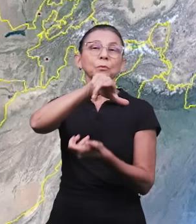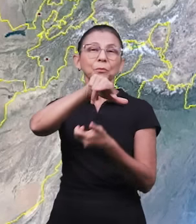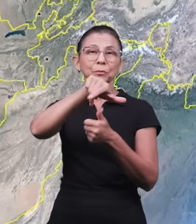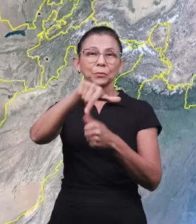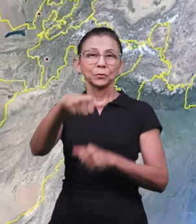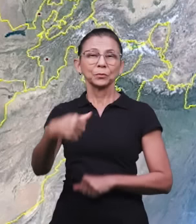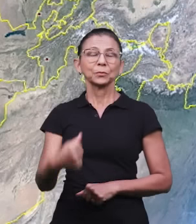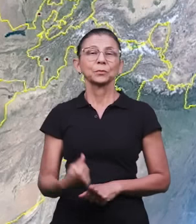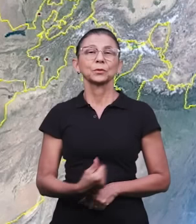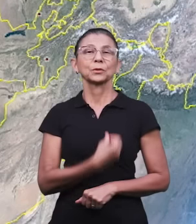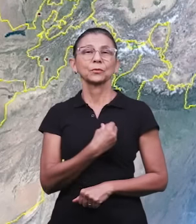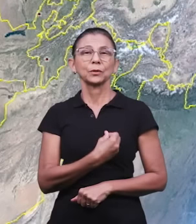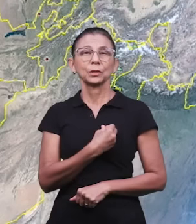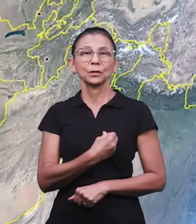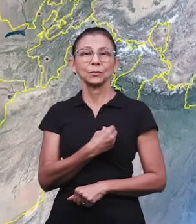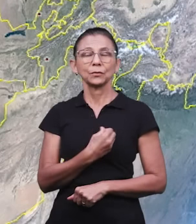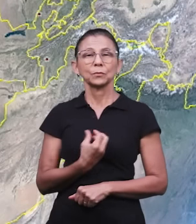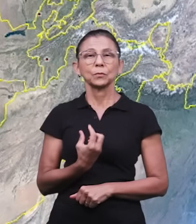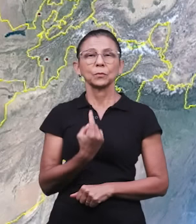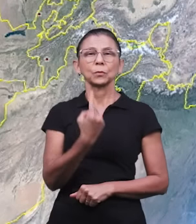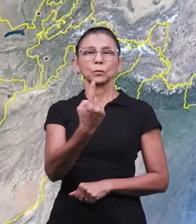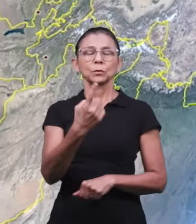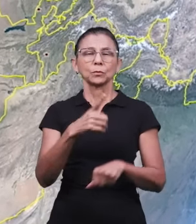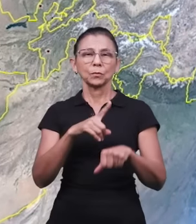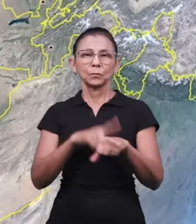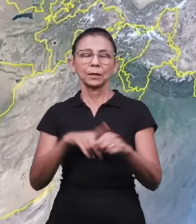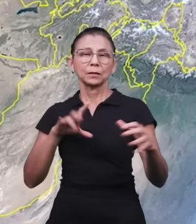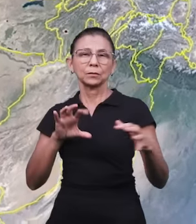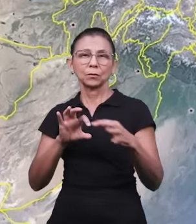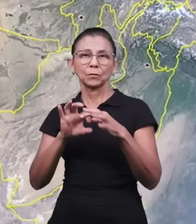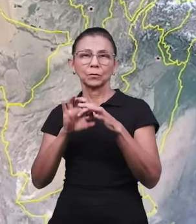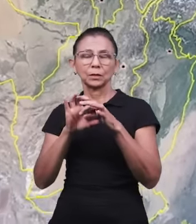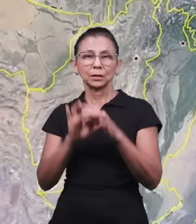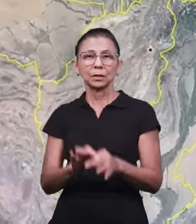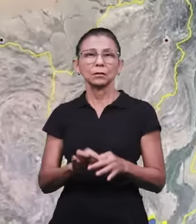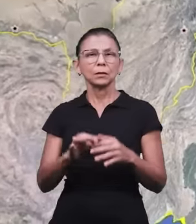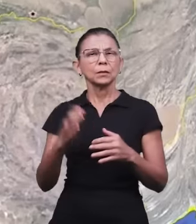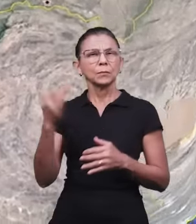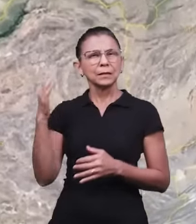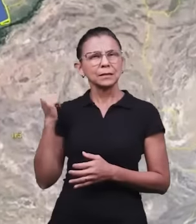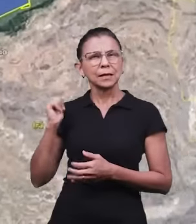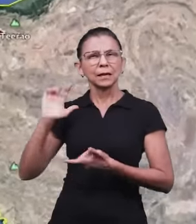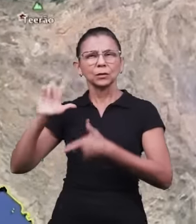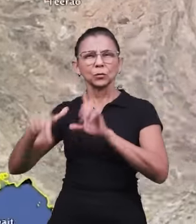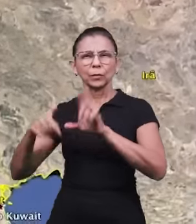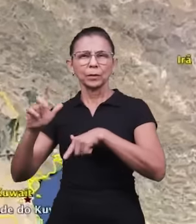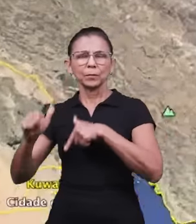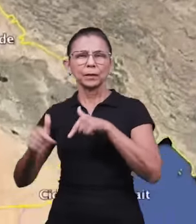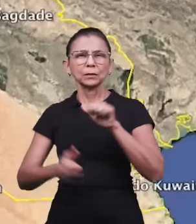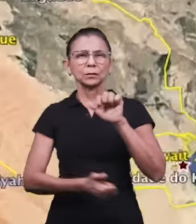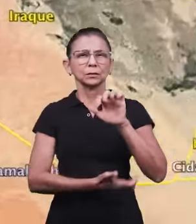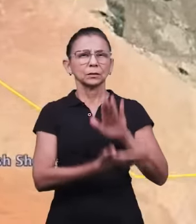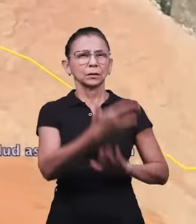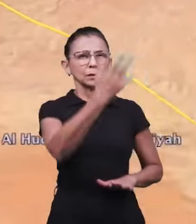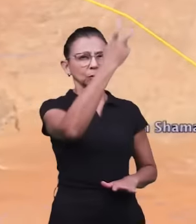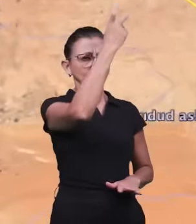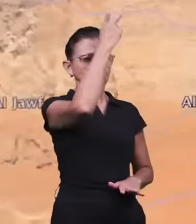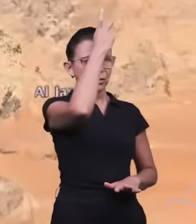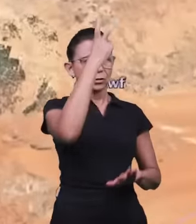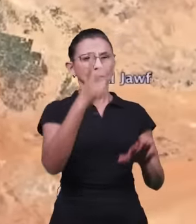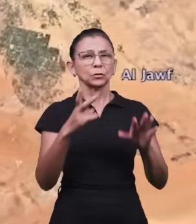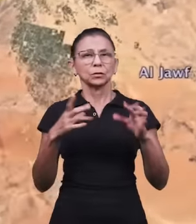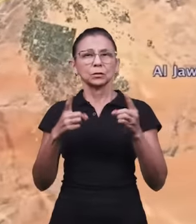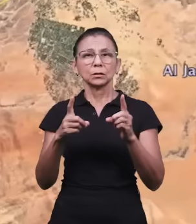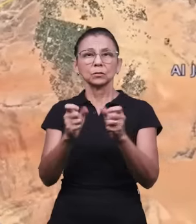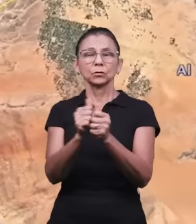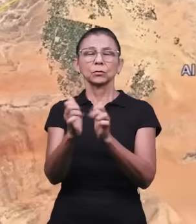todo o planeta vivem no momento de humildade e comunhão como viveram os hebreus a saída do Egito e os